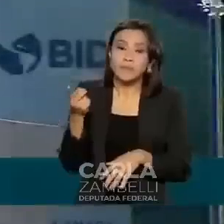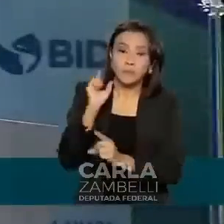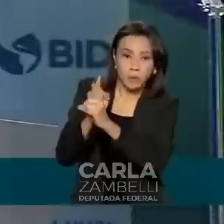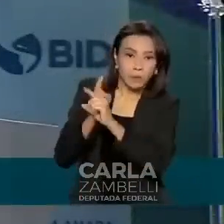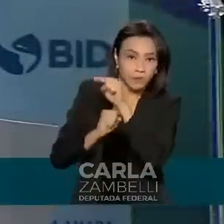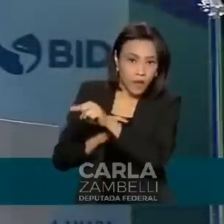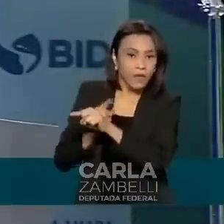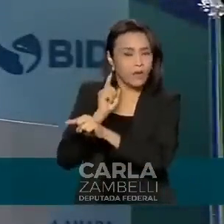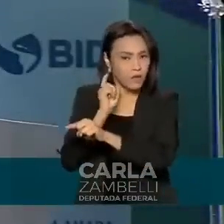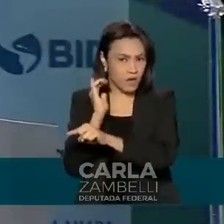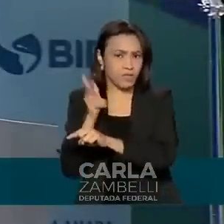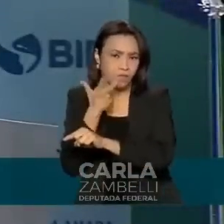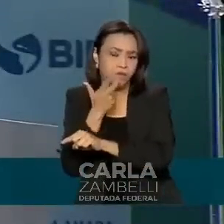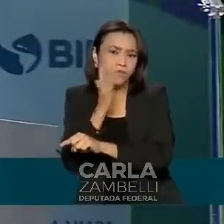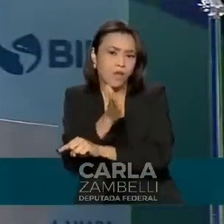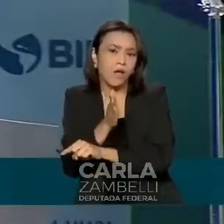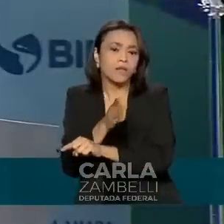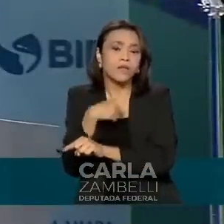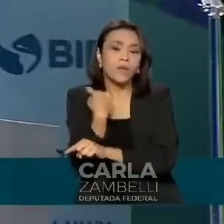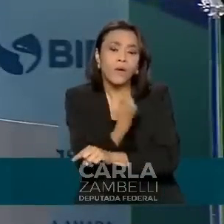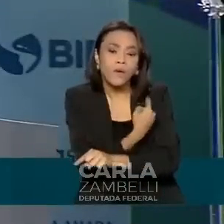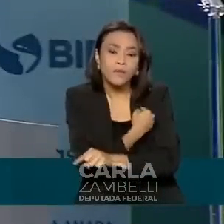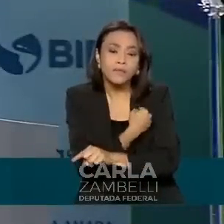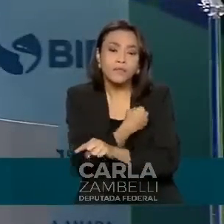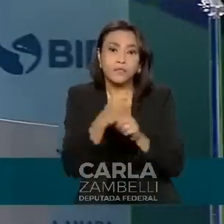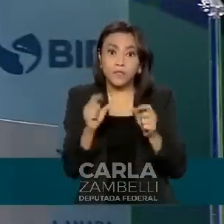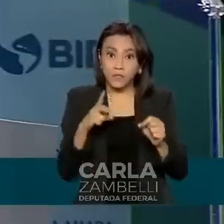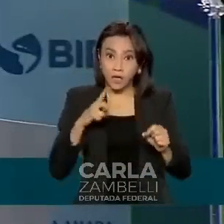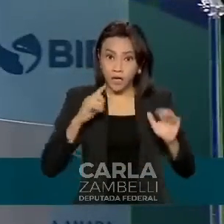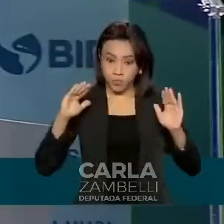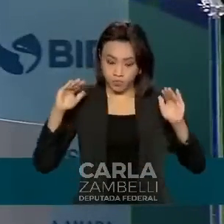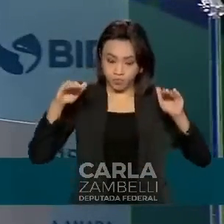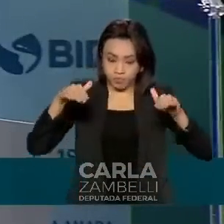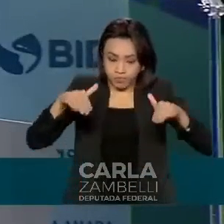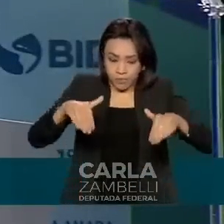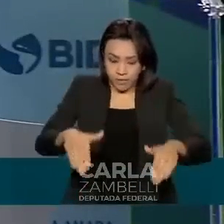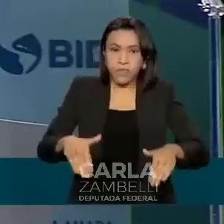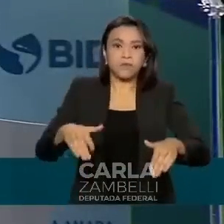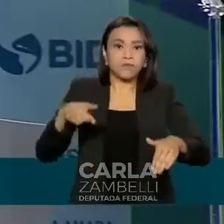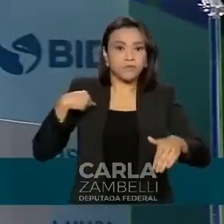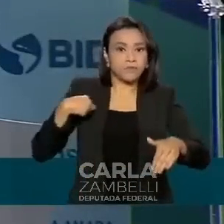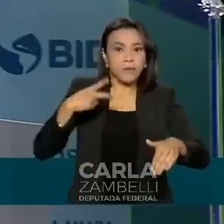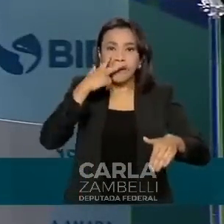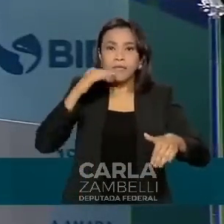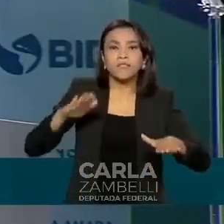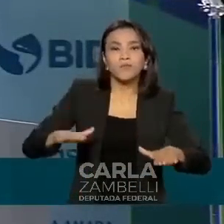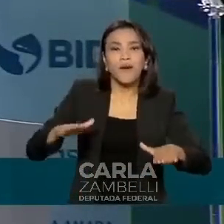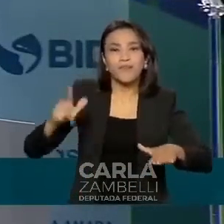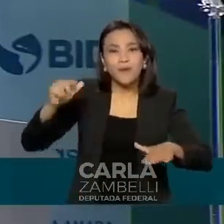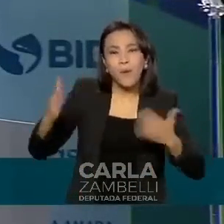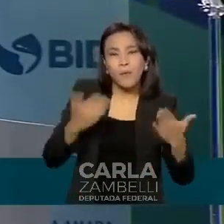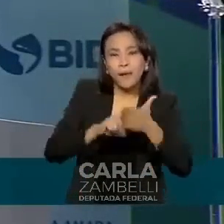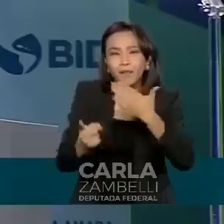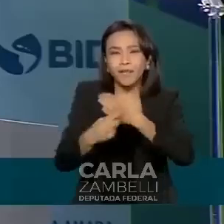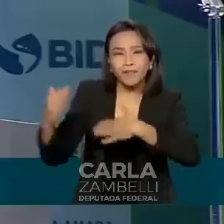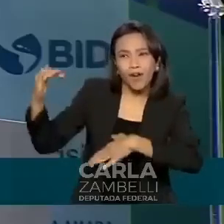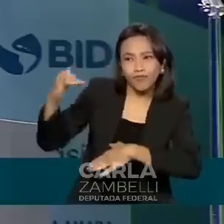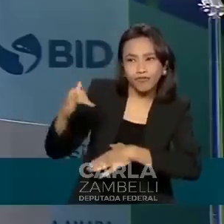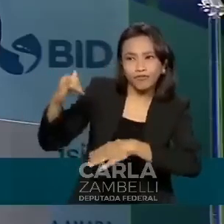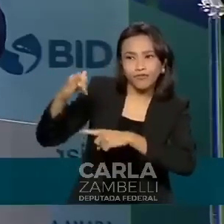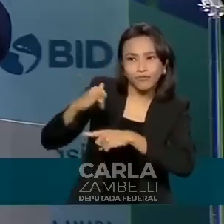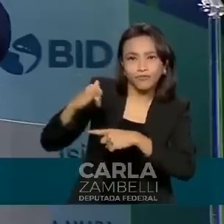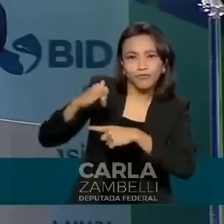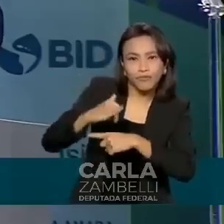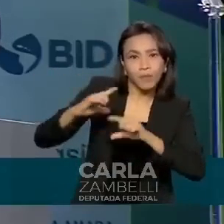diziam nós estamos num synchronize the Celebration nós estamos descendo tentando um ponto suave estavam já